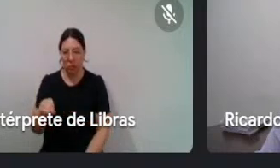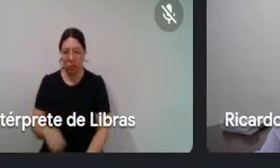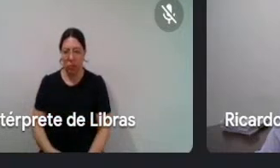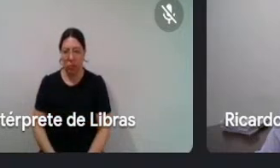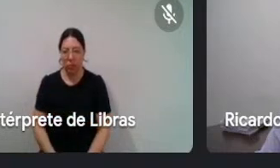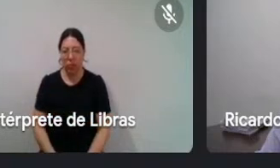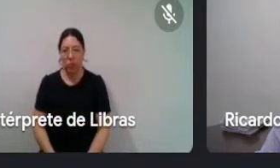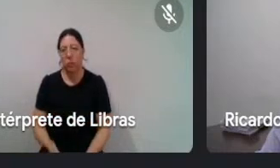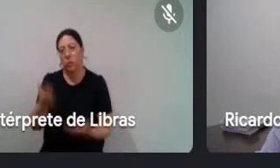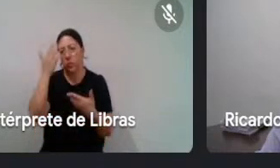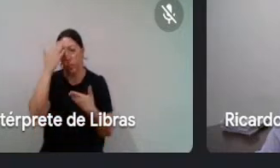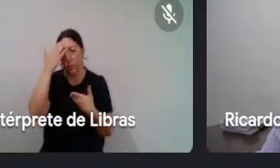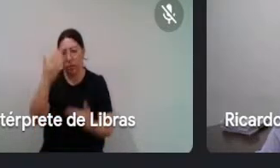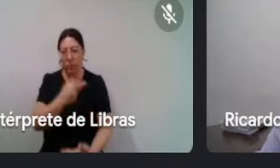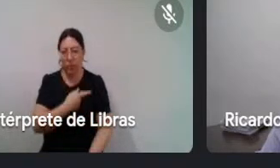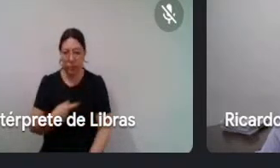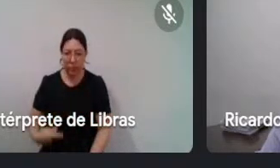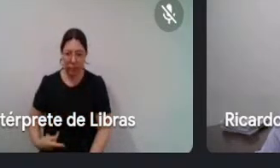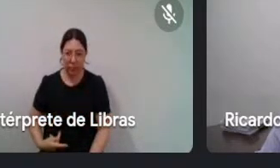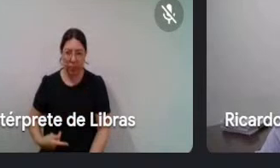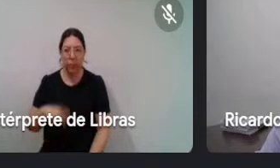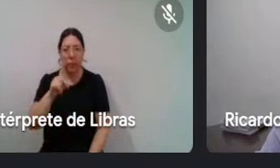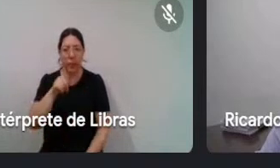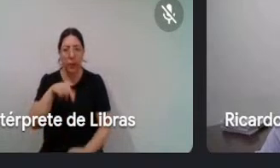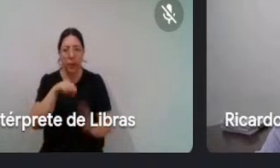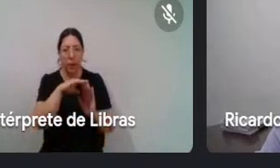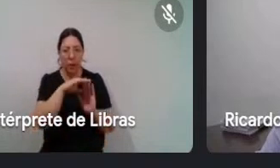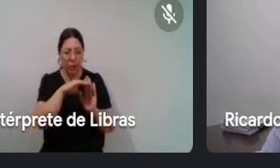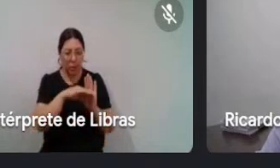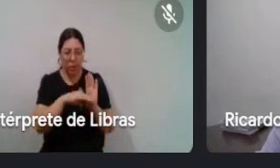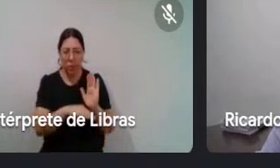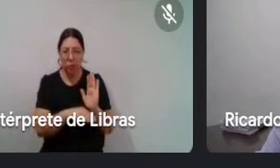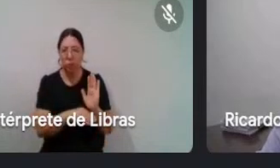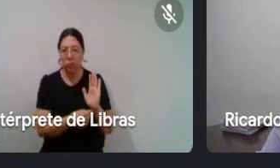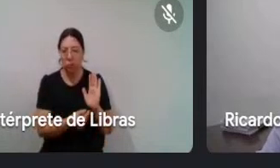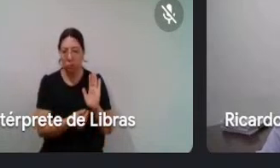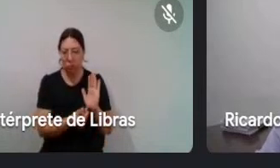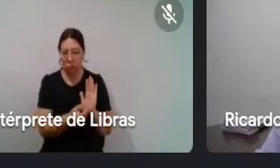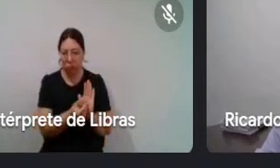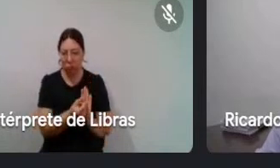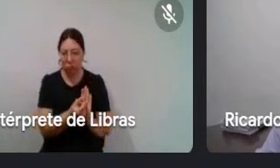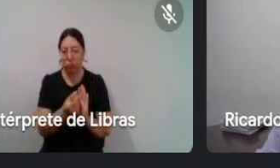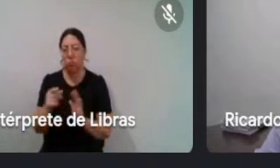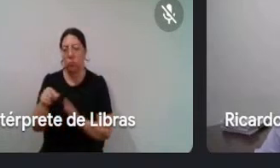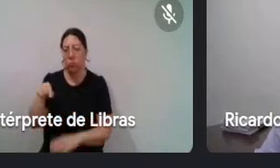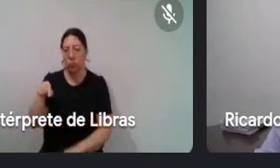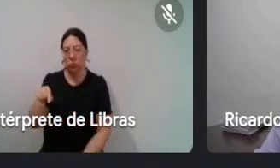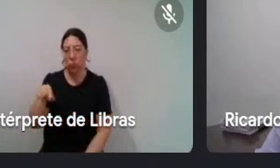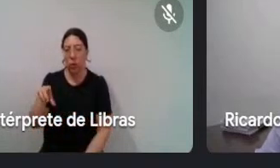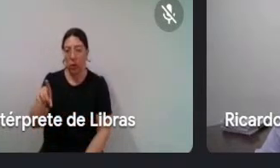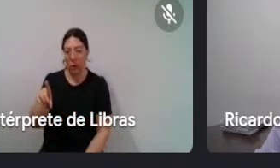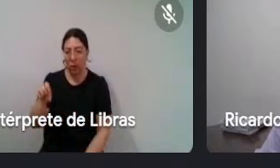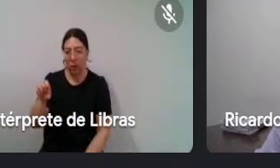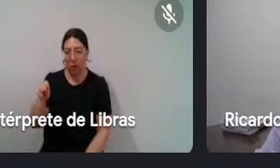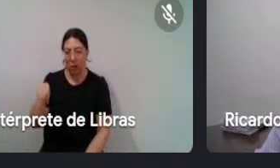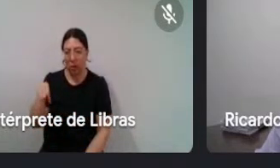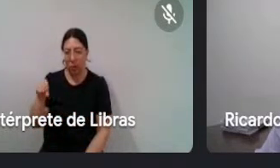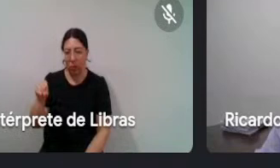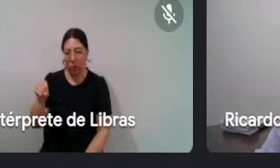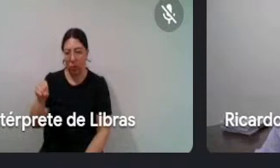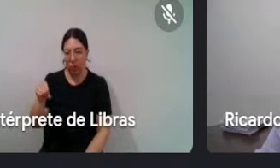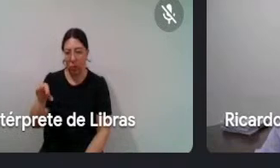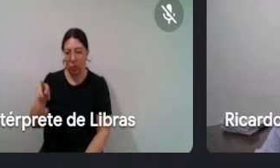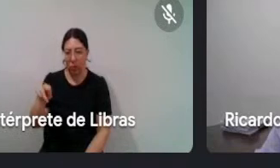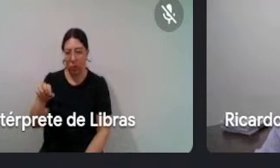Agradeço, senhor presidente. É uma prestação de contas do Democratas, referente ao exercício de 2019. Foram